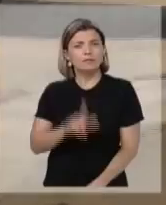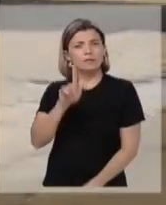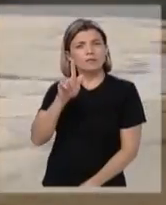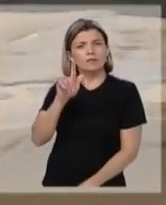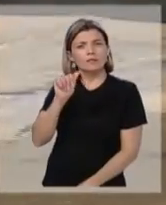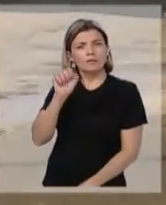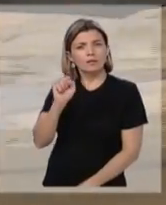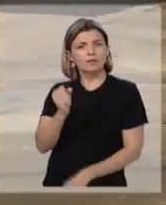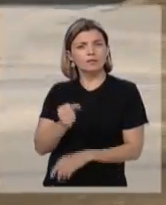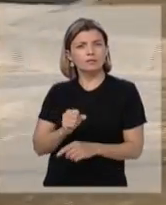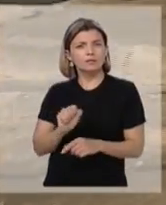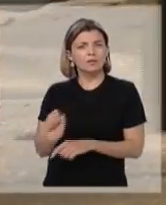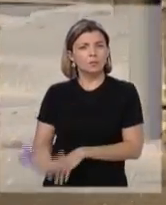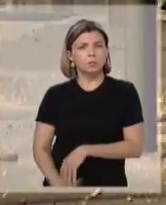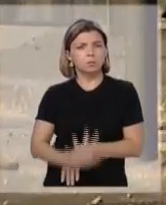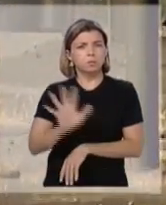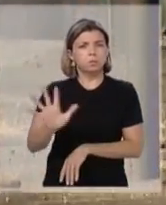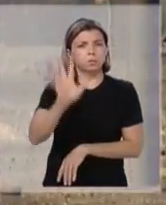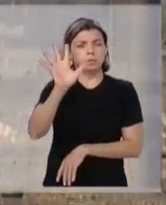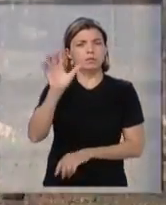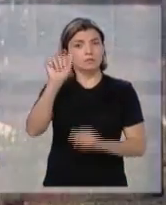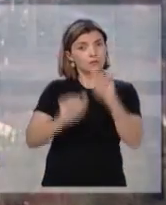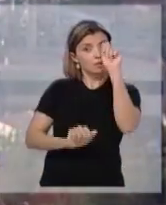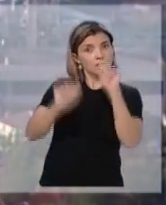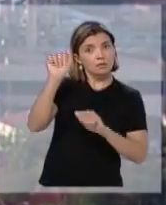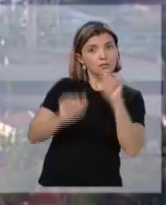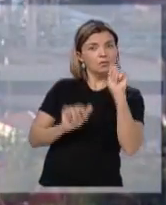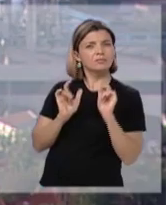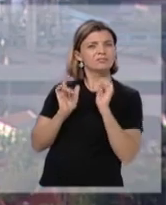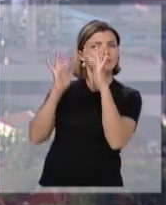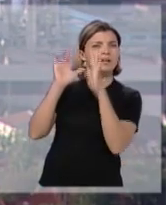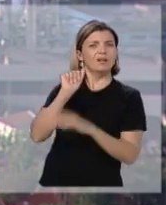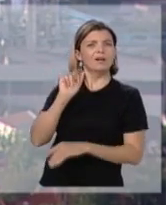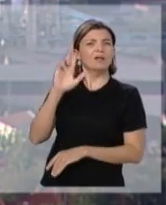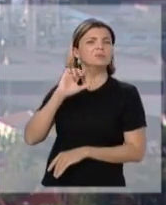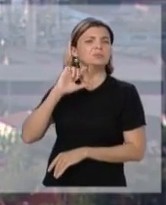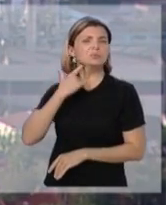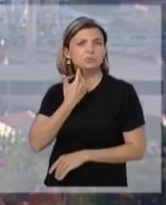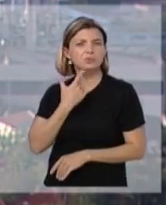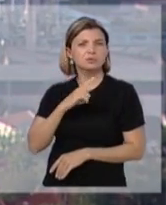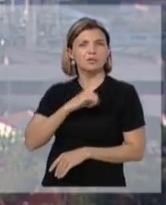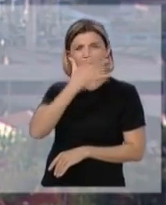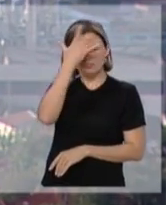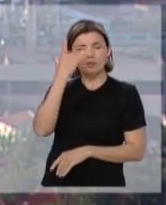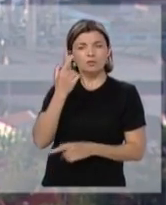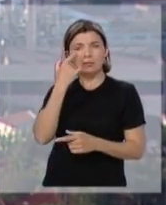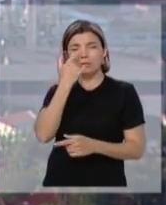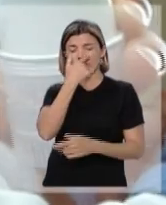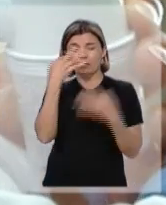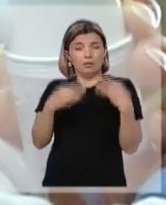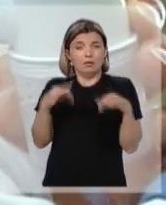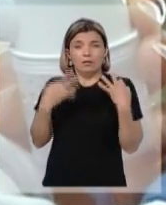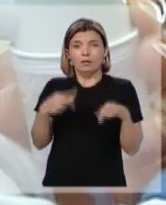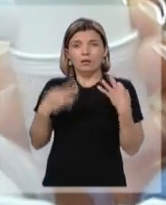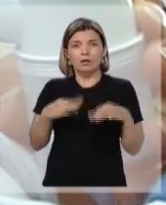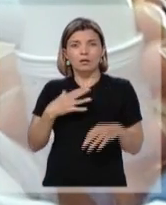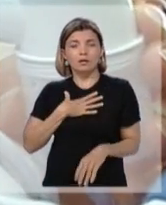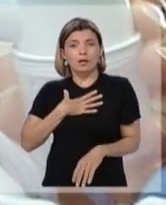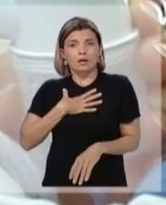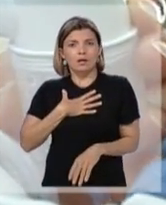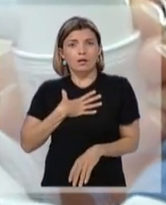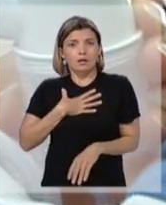Os gases liberados por automóveis e indústrias poluem o ar das cidades, causando ardência nos olhos,